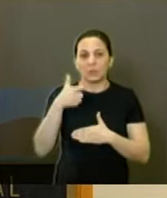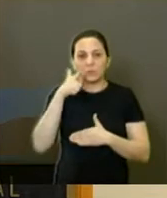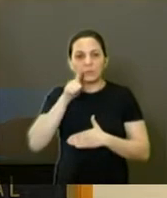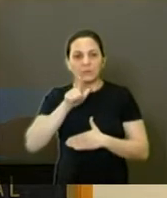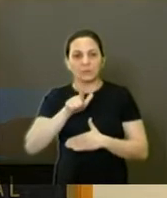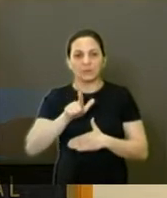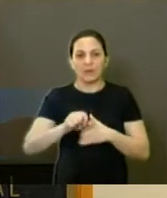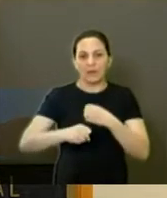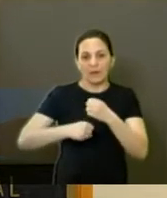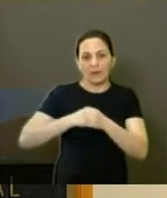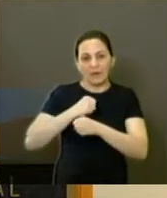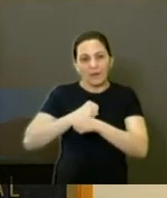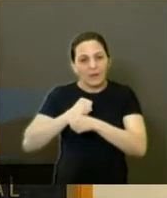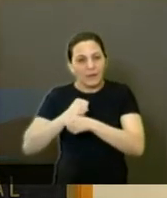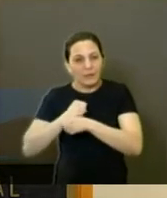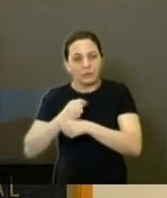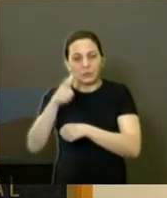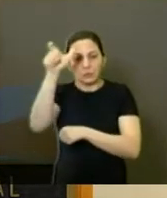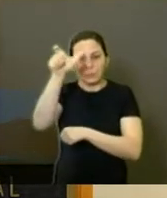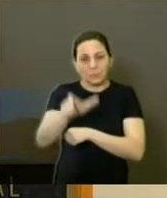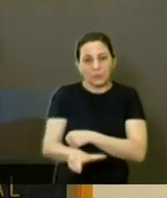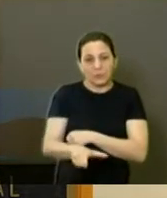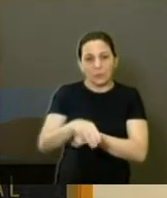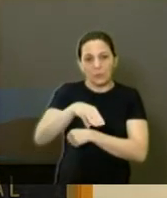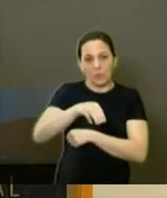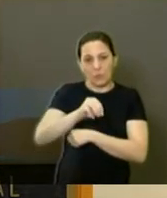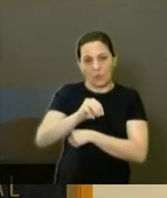anos, ser